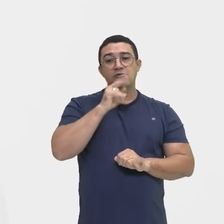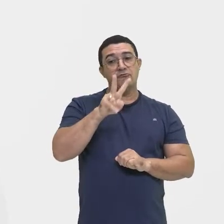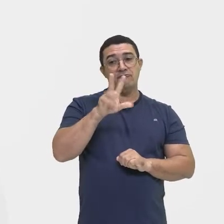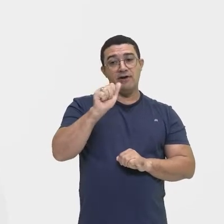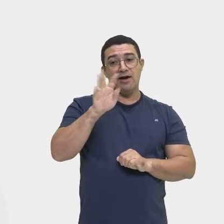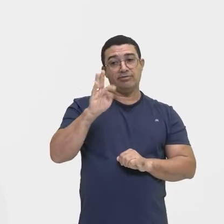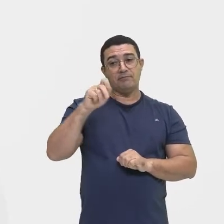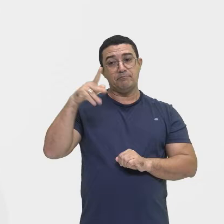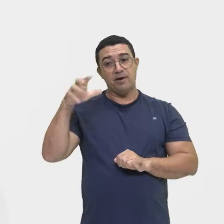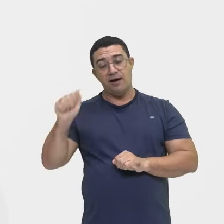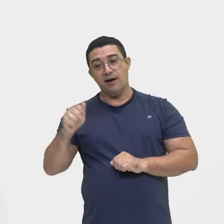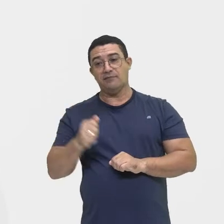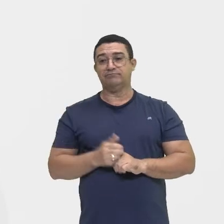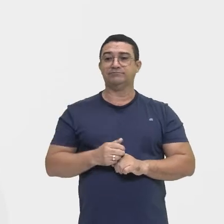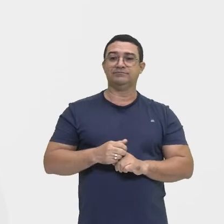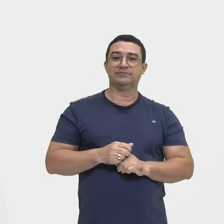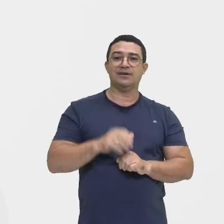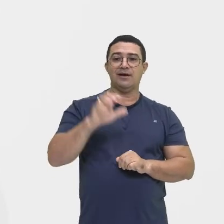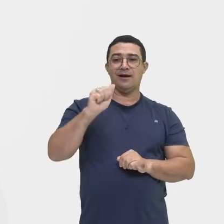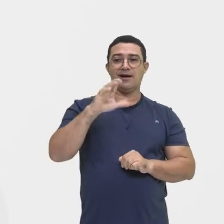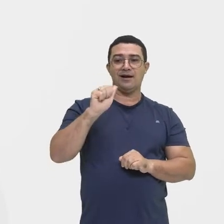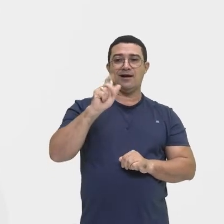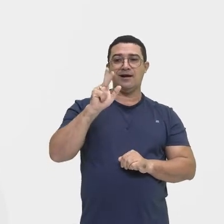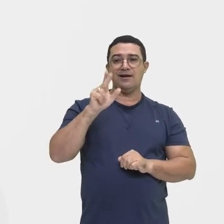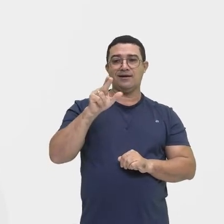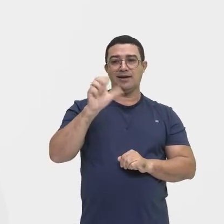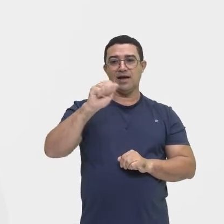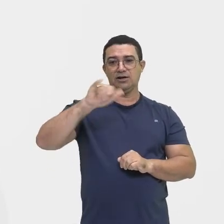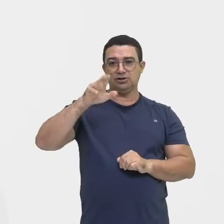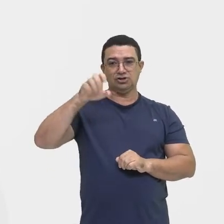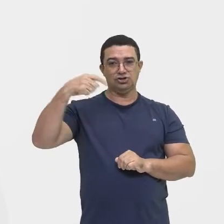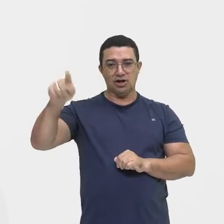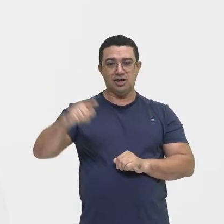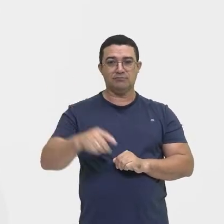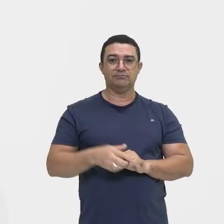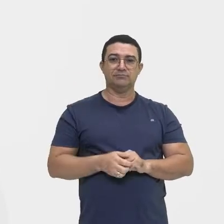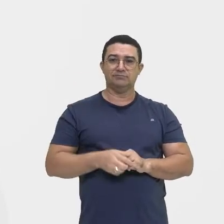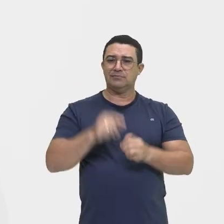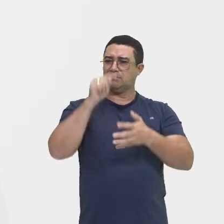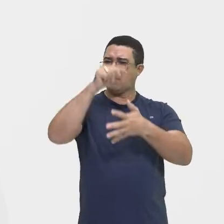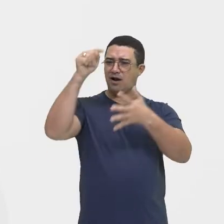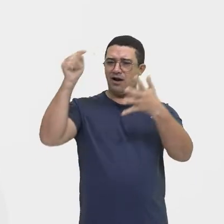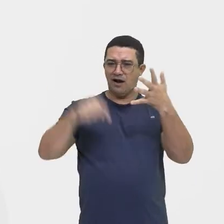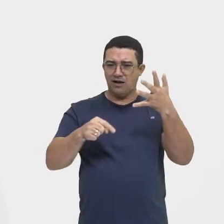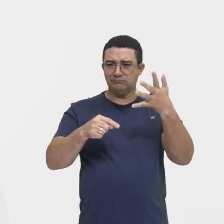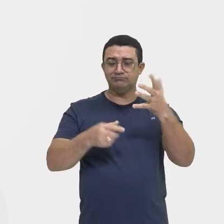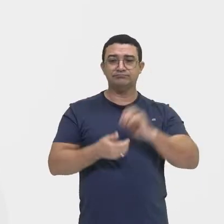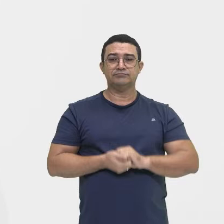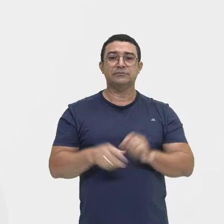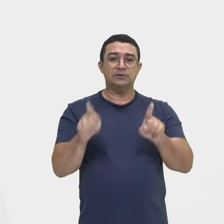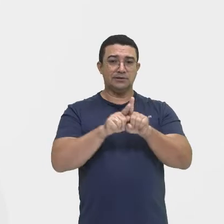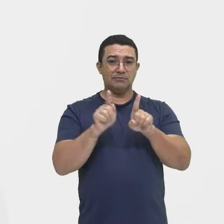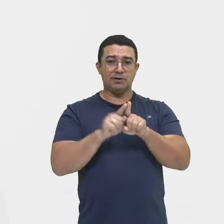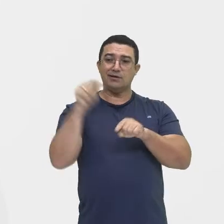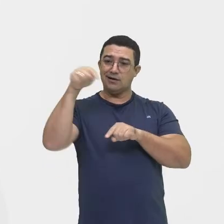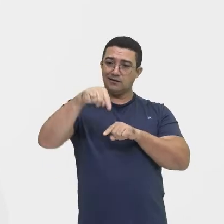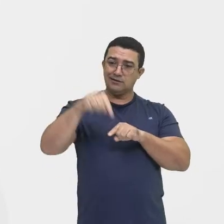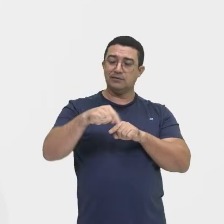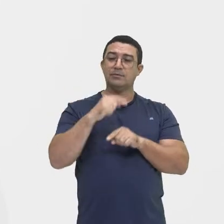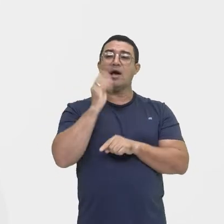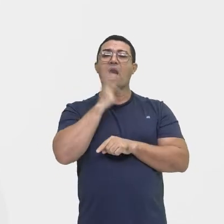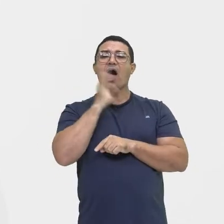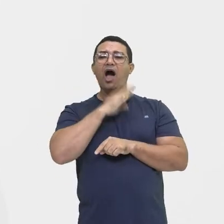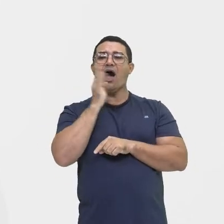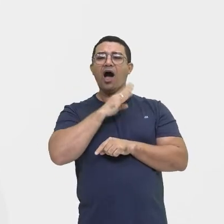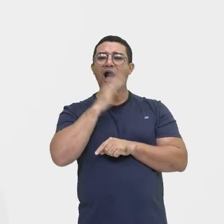o acarajé, a pamonha, o munguzá, caruru, quiabo e chuchu. Também foram trazidos da África como pimentas,